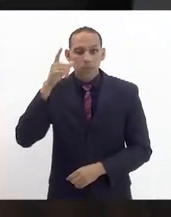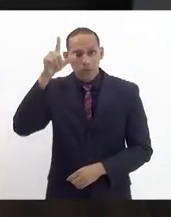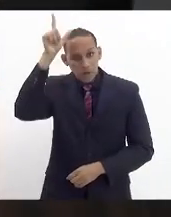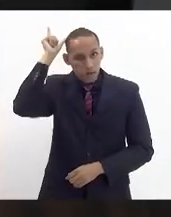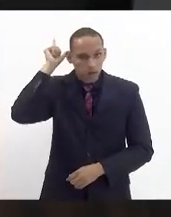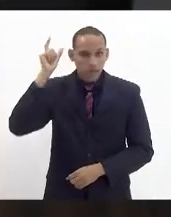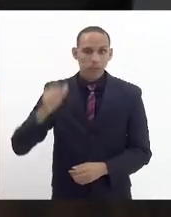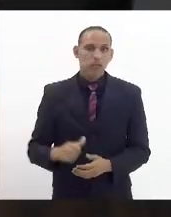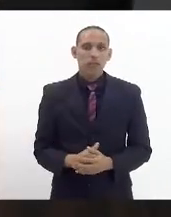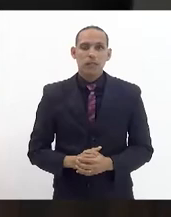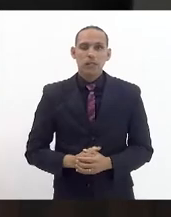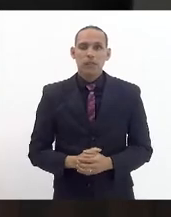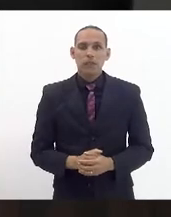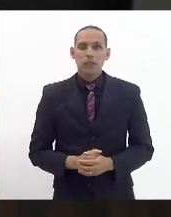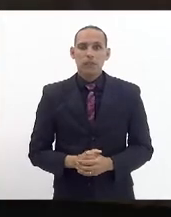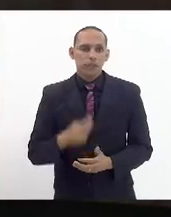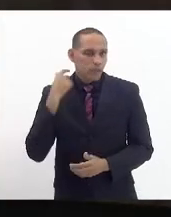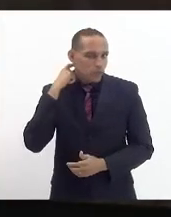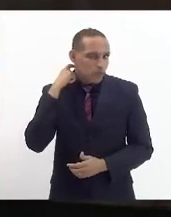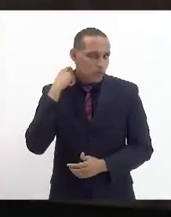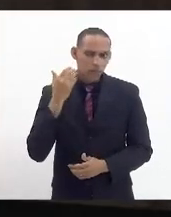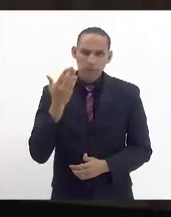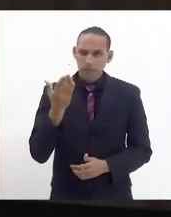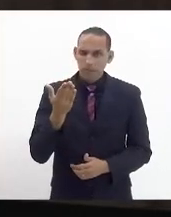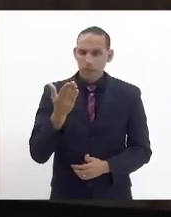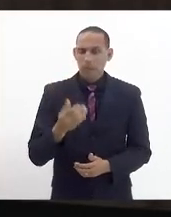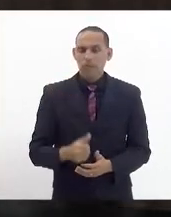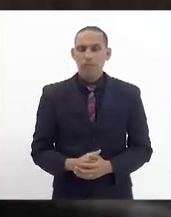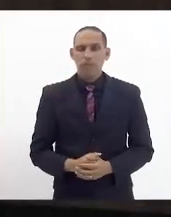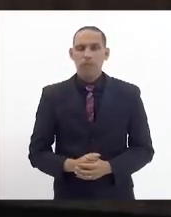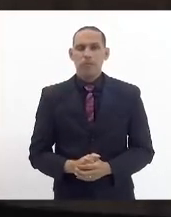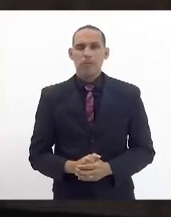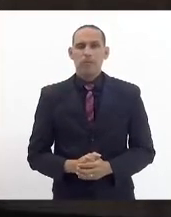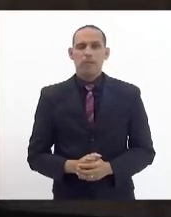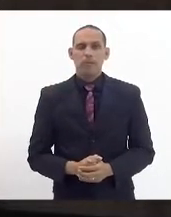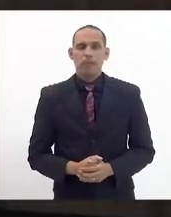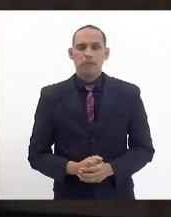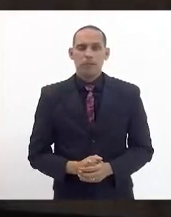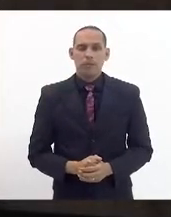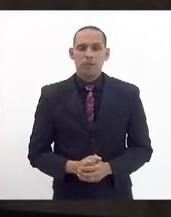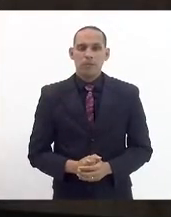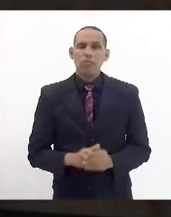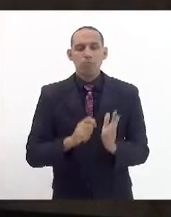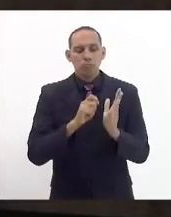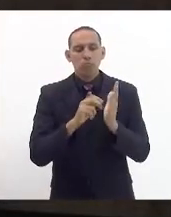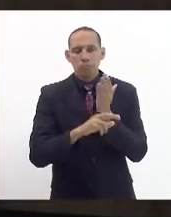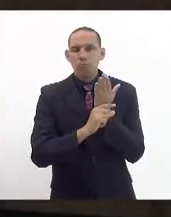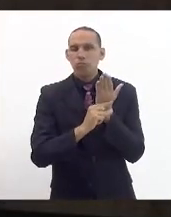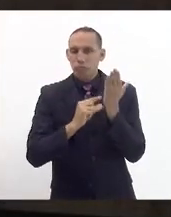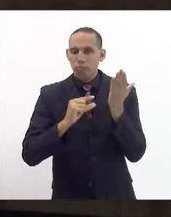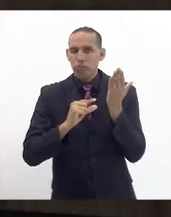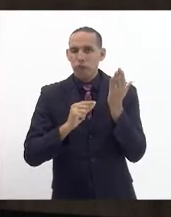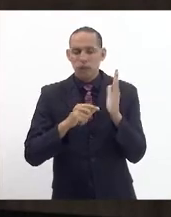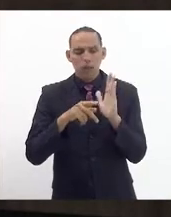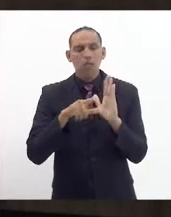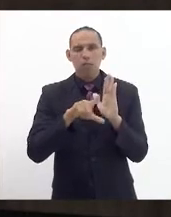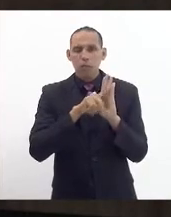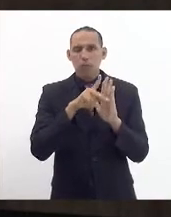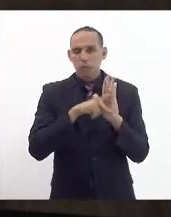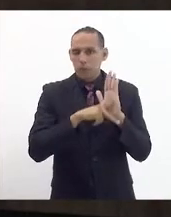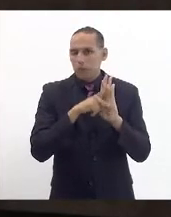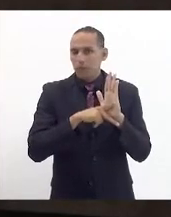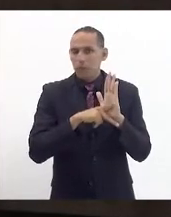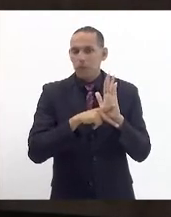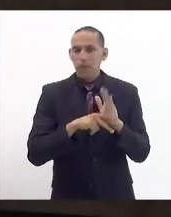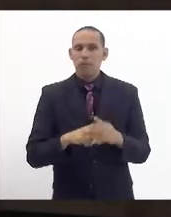Paulo. Vossa Excelência é autor desse projeto de lei.